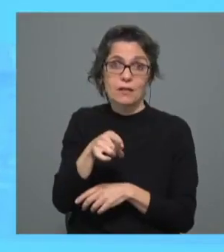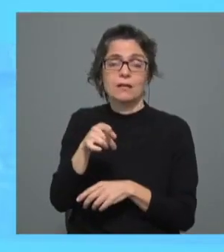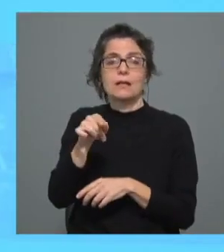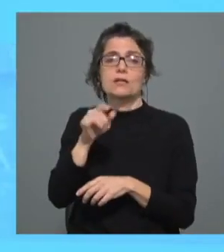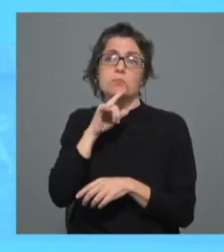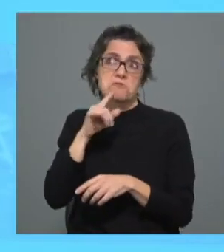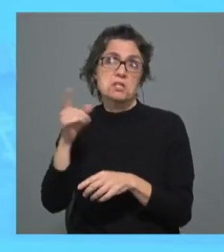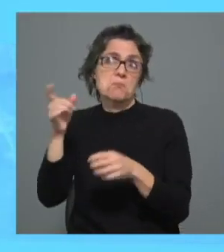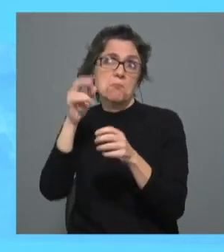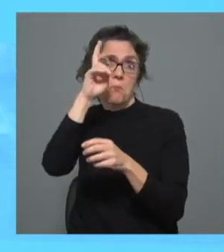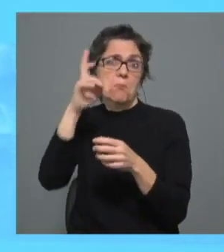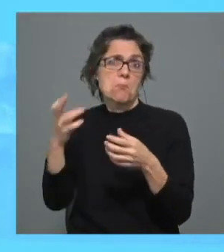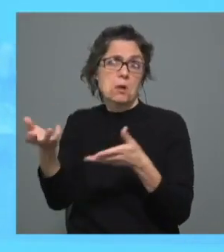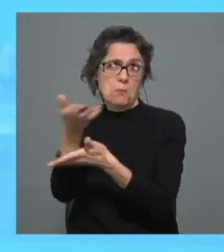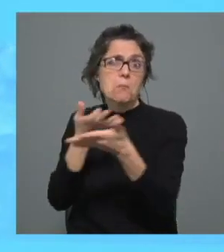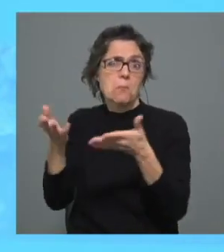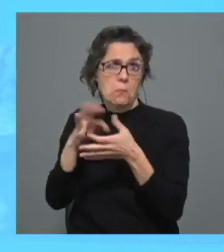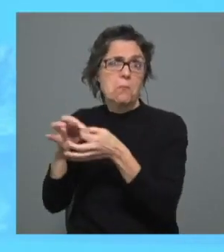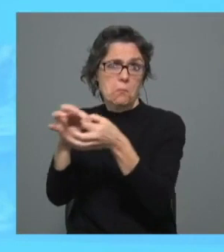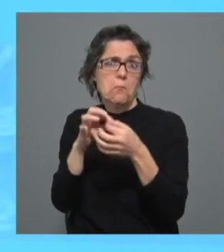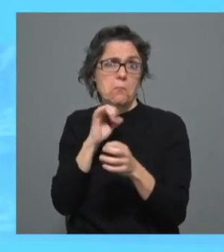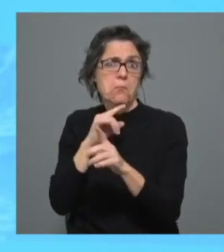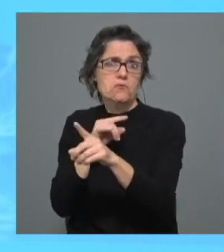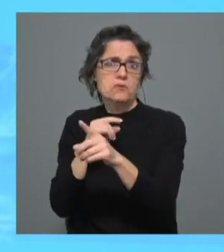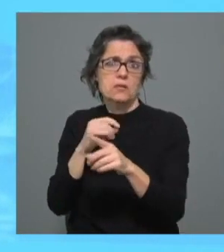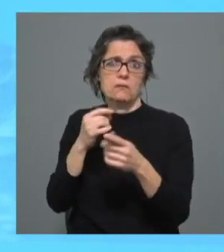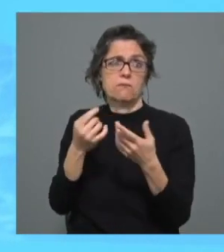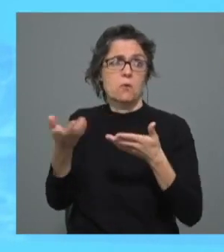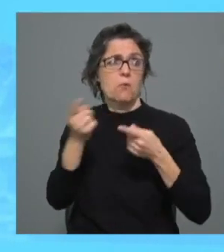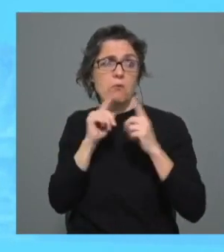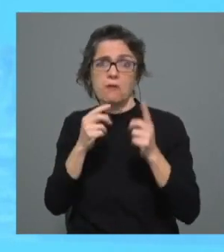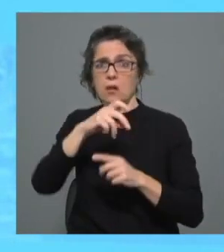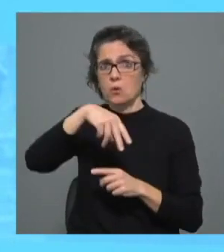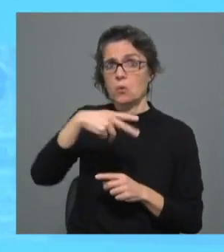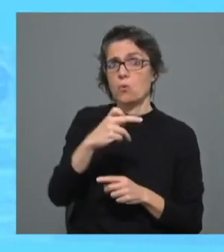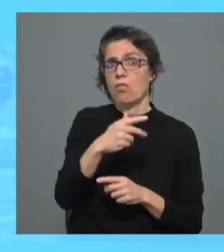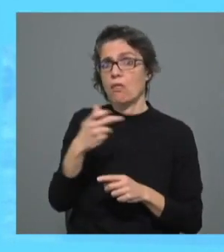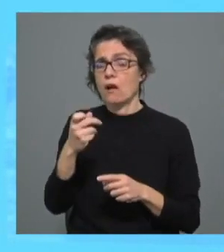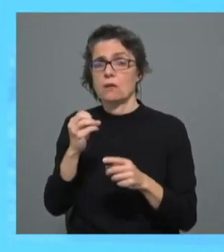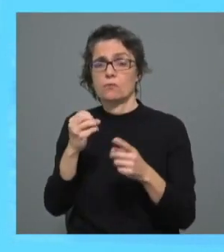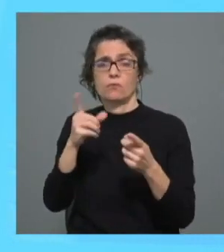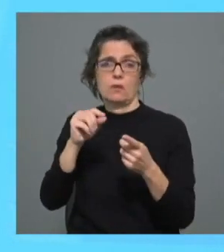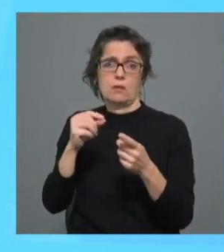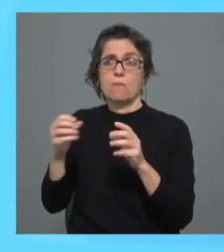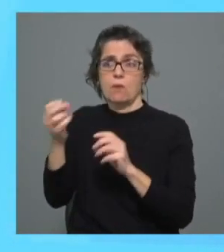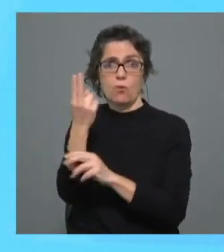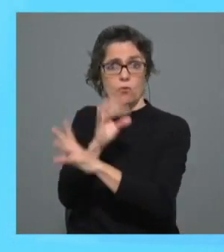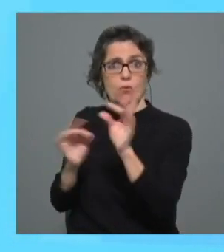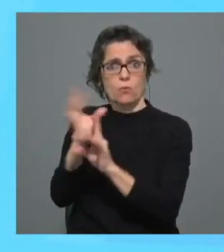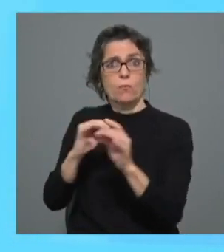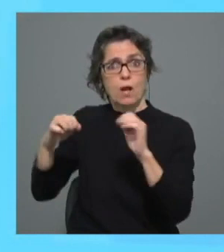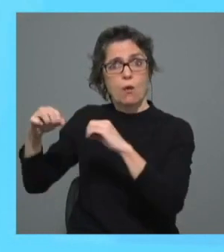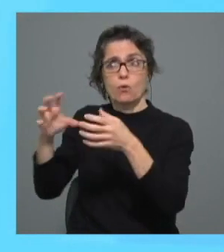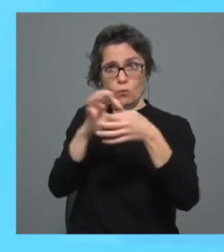parceiro de cooperação interessante, e por isso a NATO, nomeadamente, e também a União Europeia, estabeleceu extensos acordos de cooperação